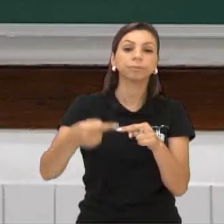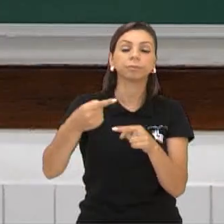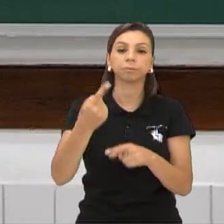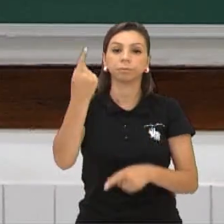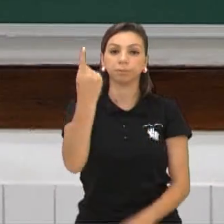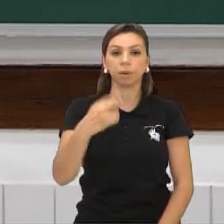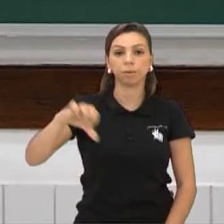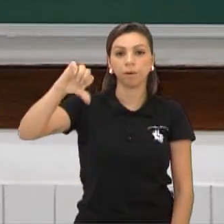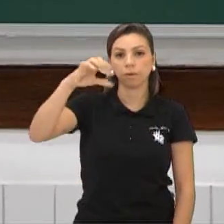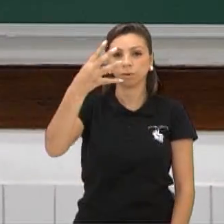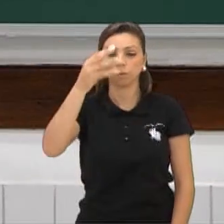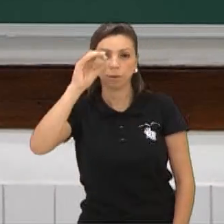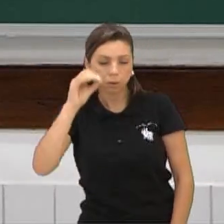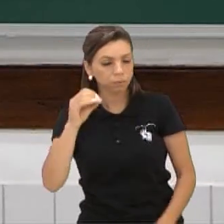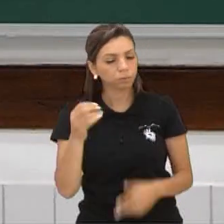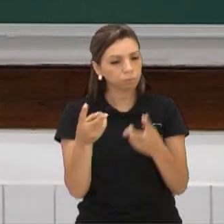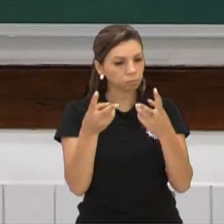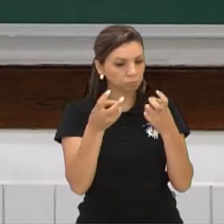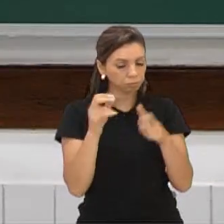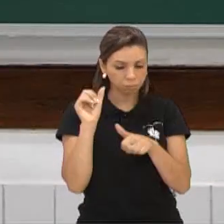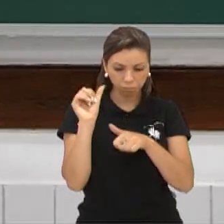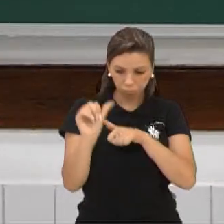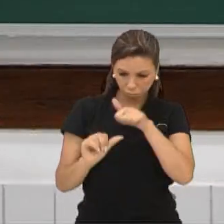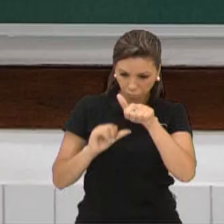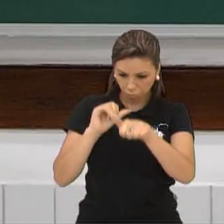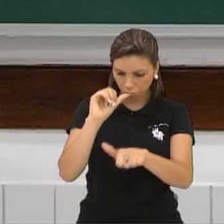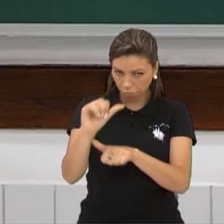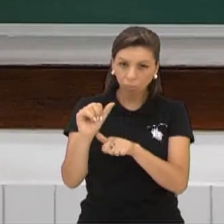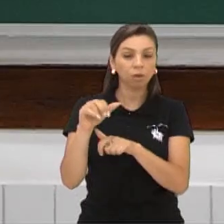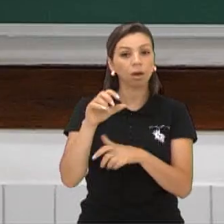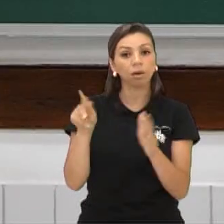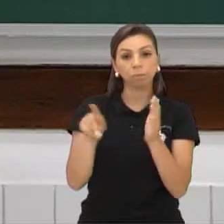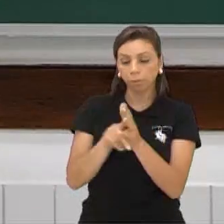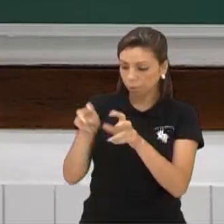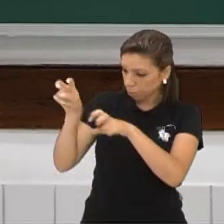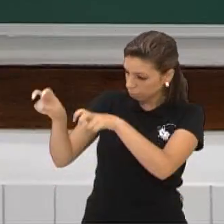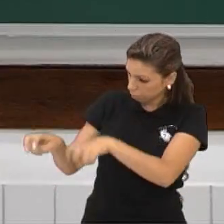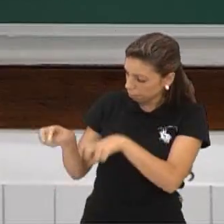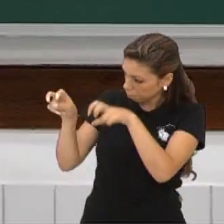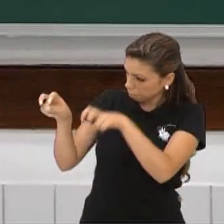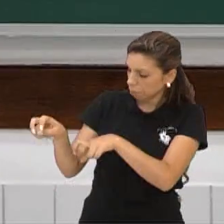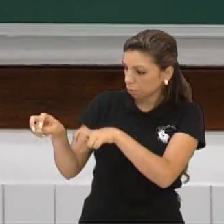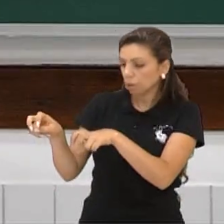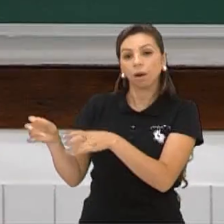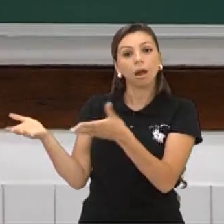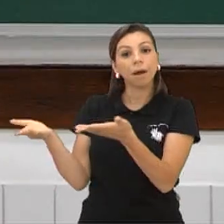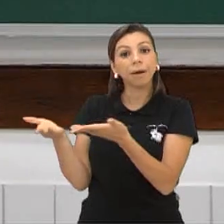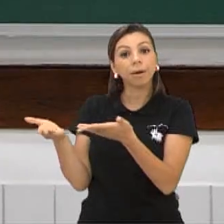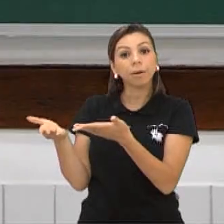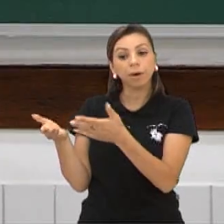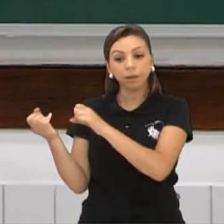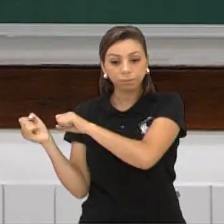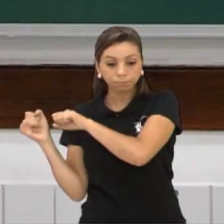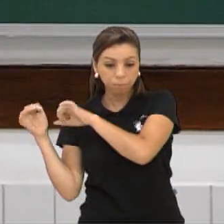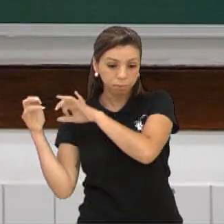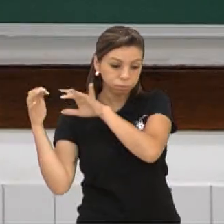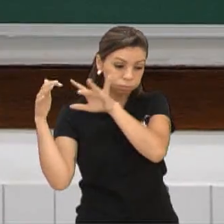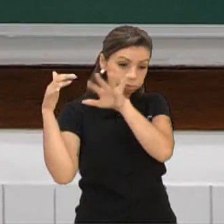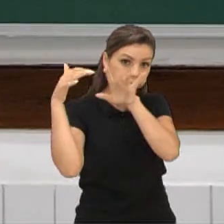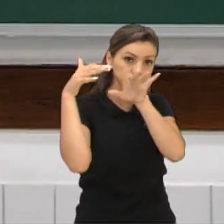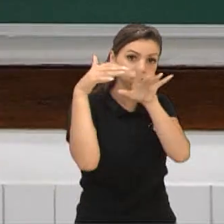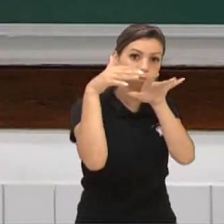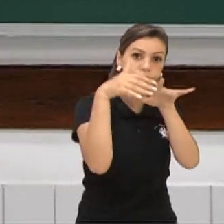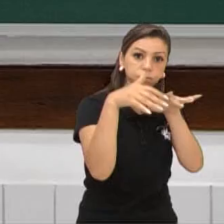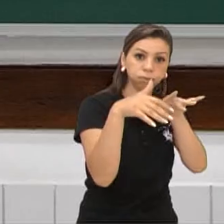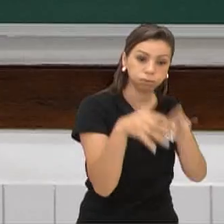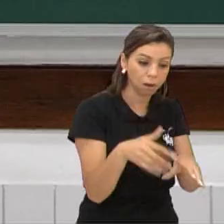vamos vendo a mudança da área que era estruturalmente rural para a área estruturalmente urbana. Por quê?